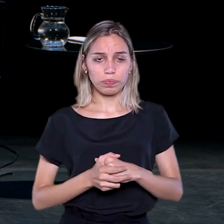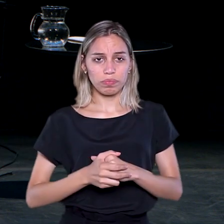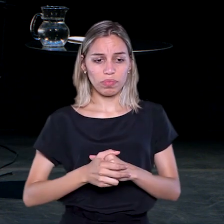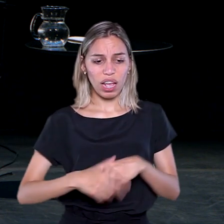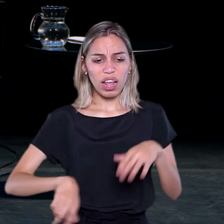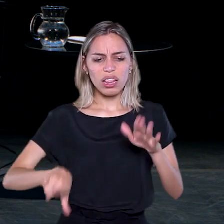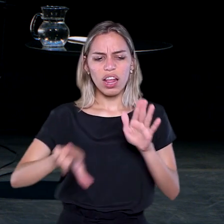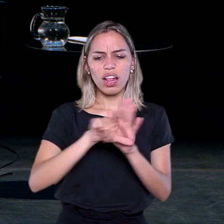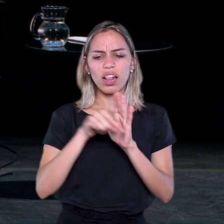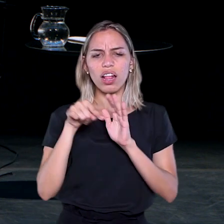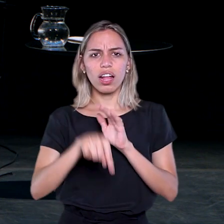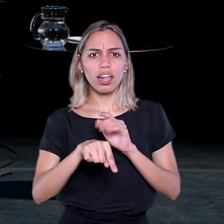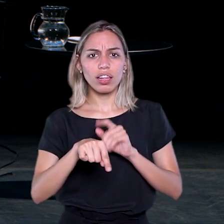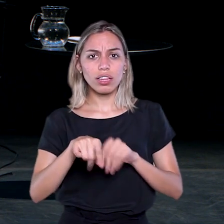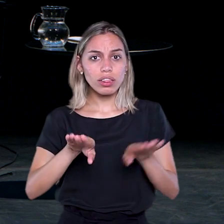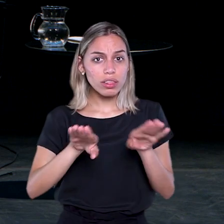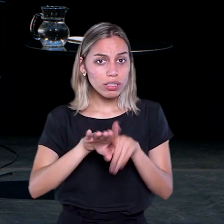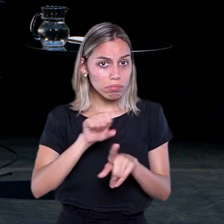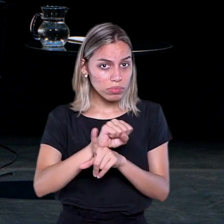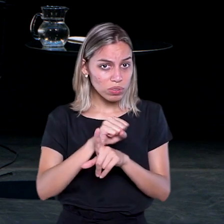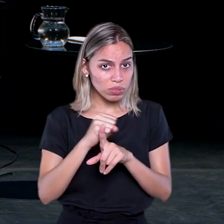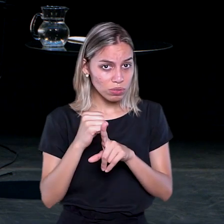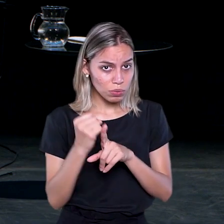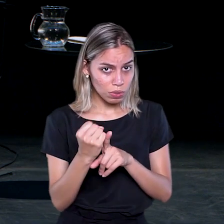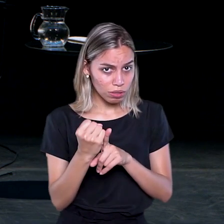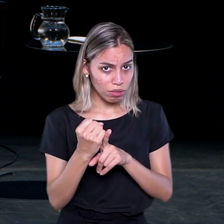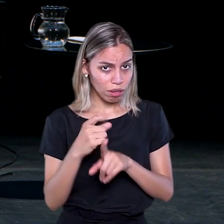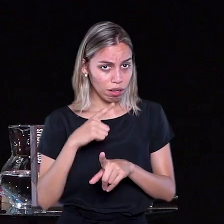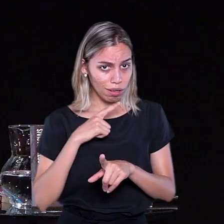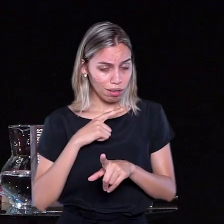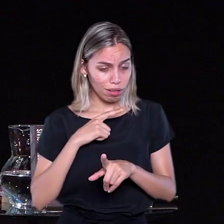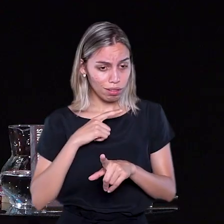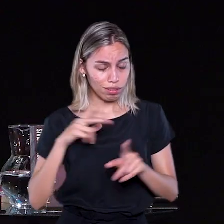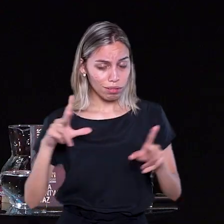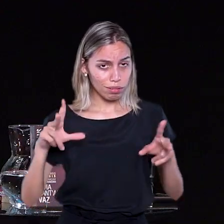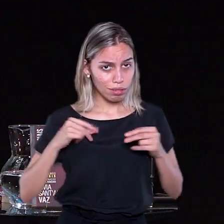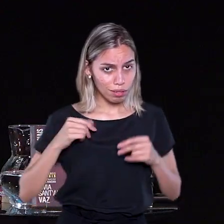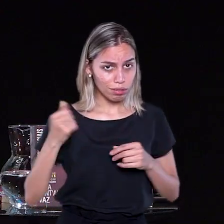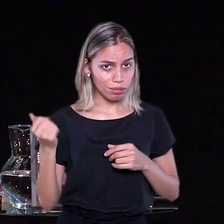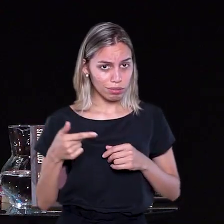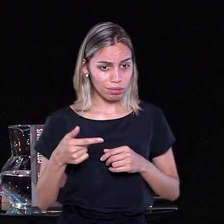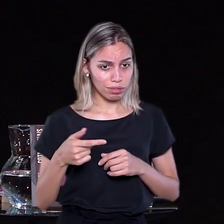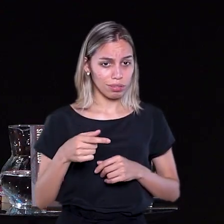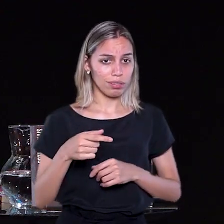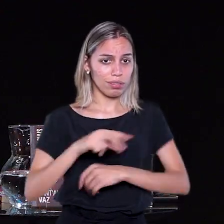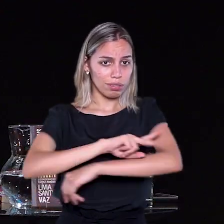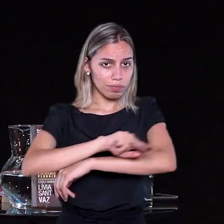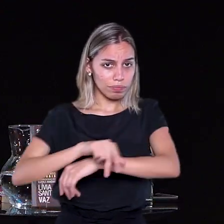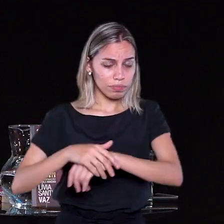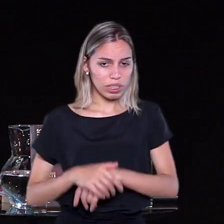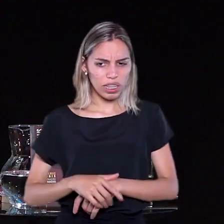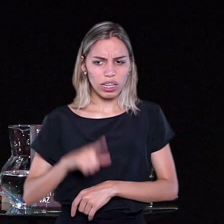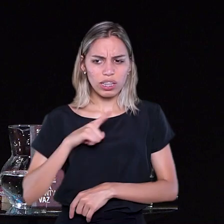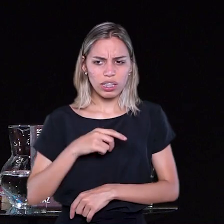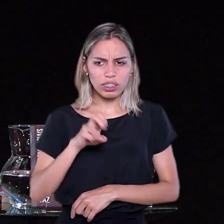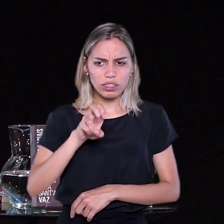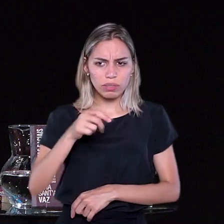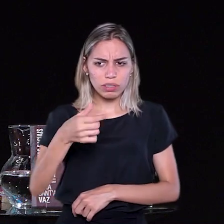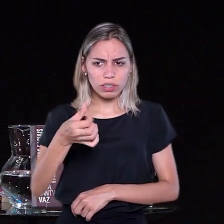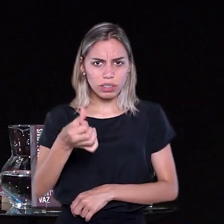lei vai estabelecer cotas sociais com prioridade. A gente tem 50% das vagas para instituições de